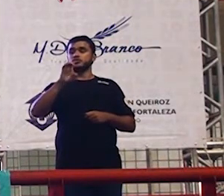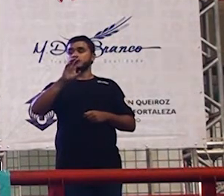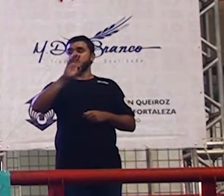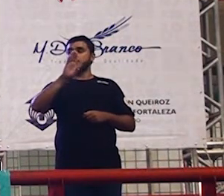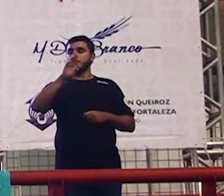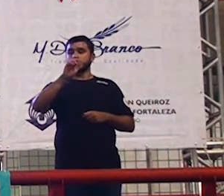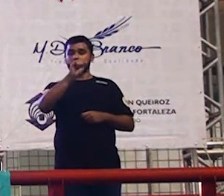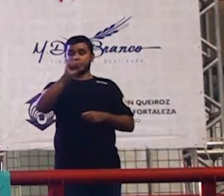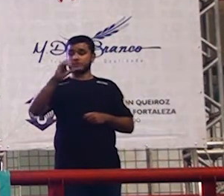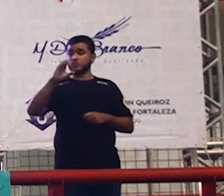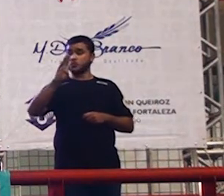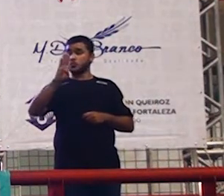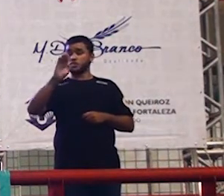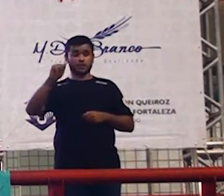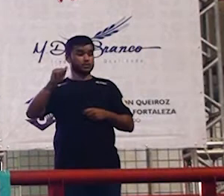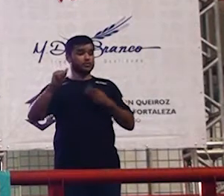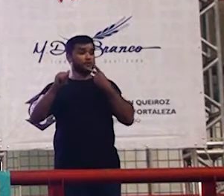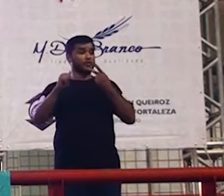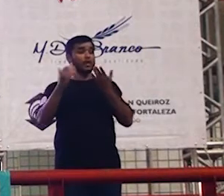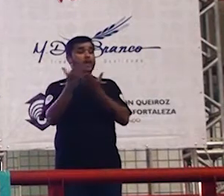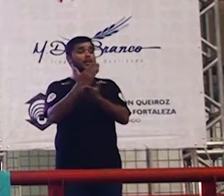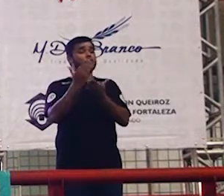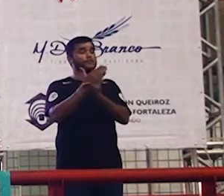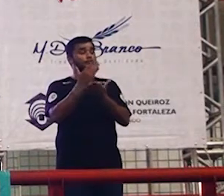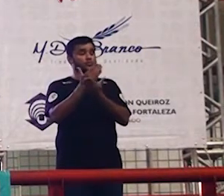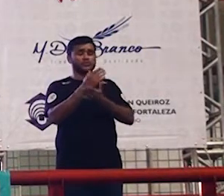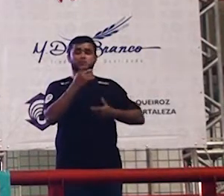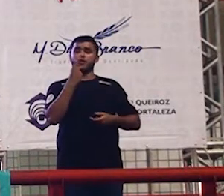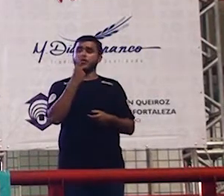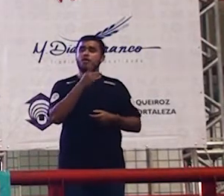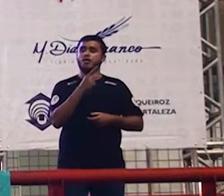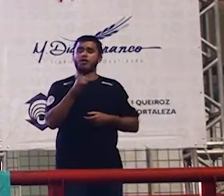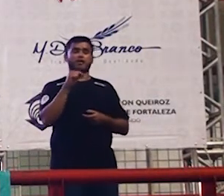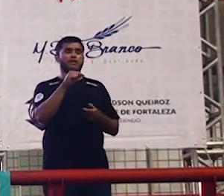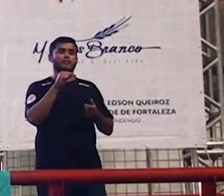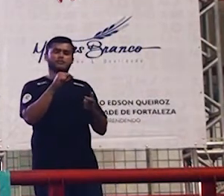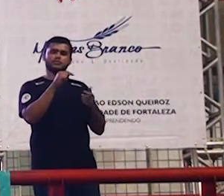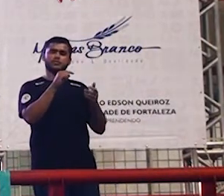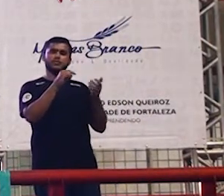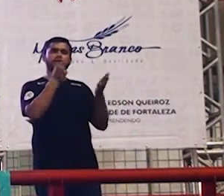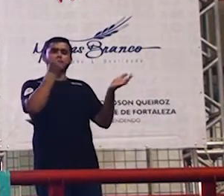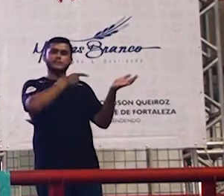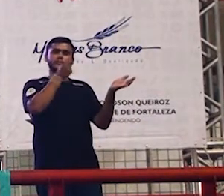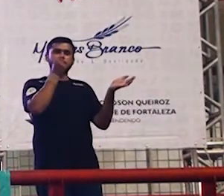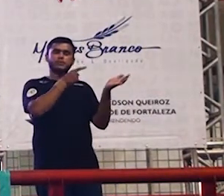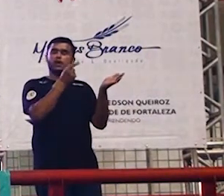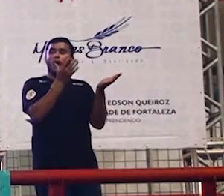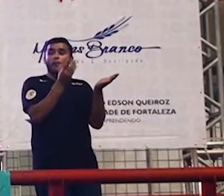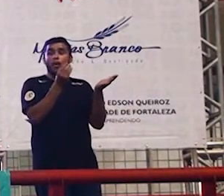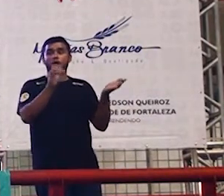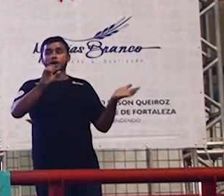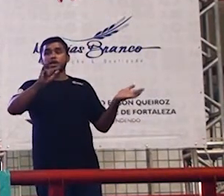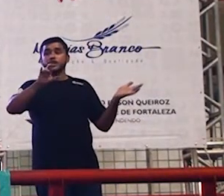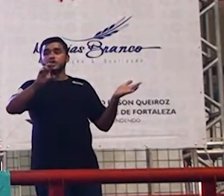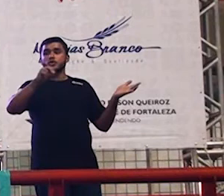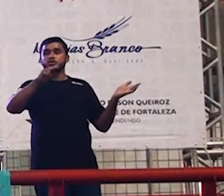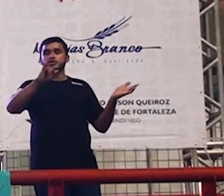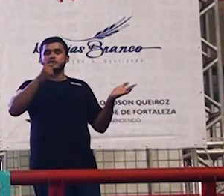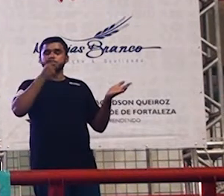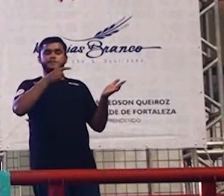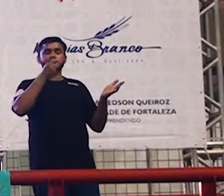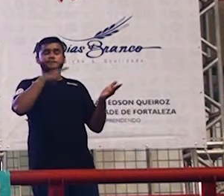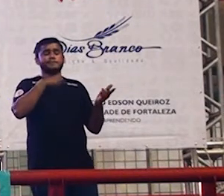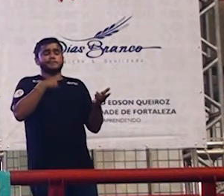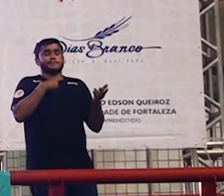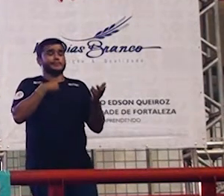e extremamente crítico. E as críticas são feitas por meio das ironias, na maioria das vezes. A arma